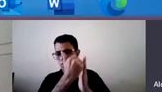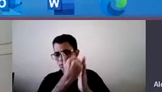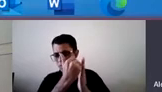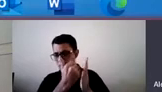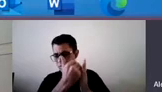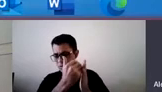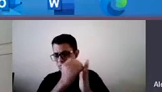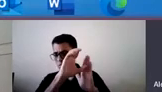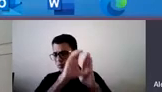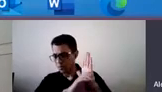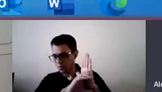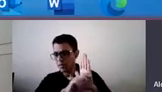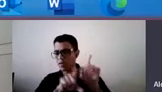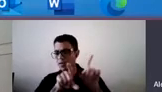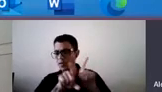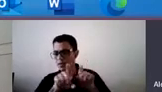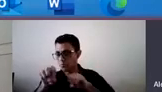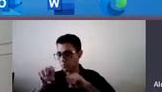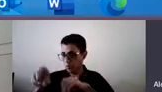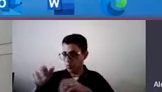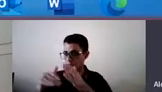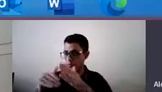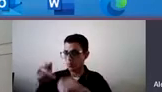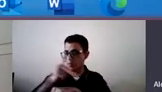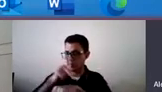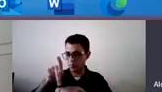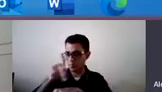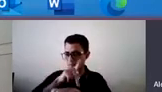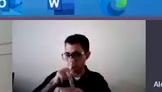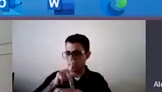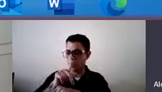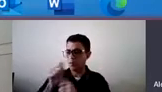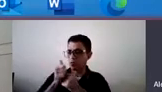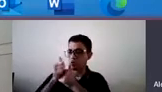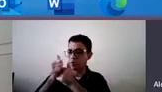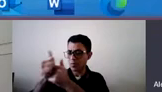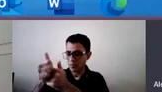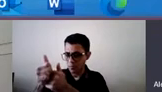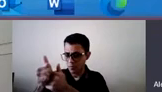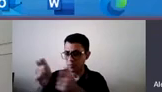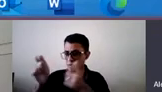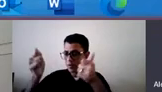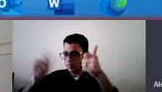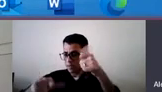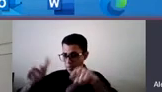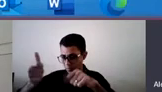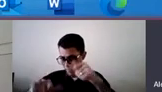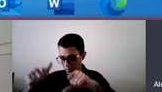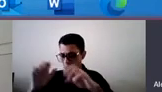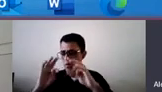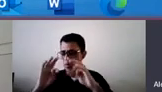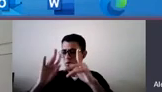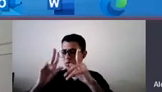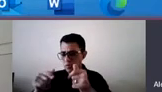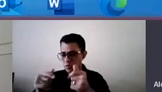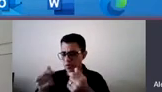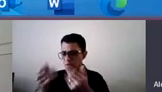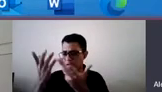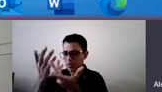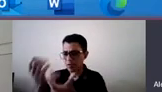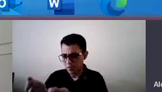componentes curriculares, de formação de professores, de acompanhamento, de avaliação, tudo que a gente coloca